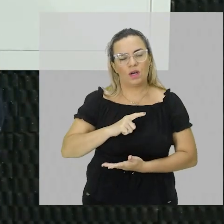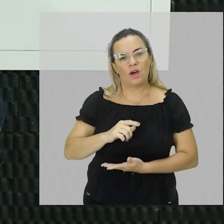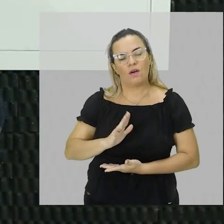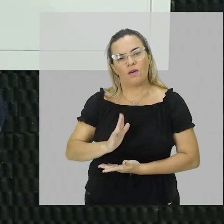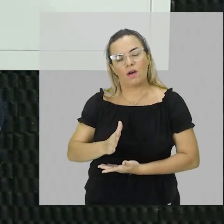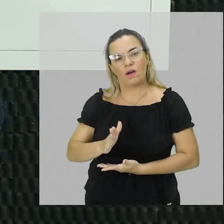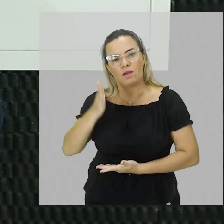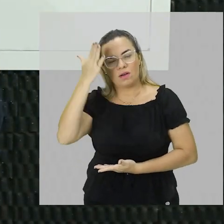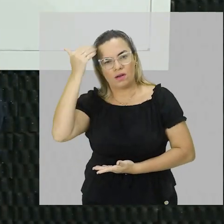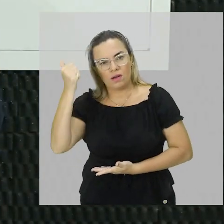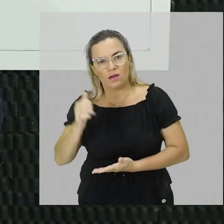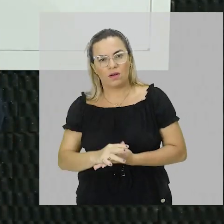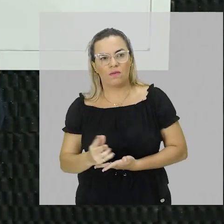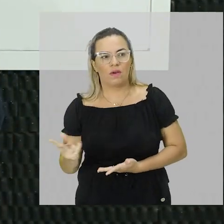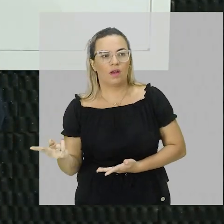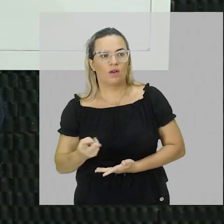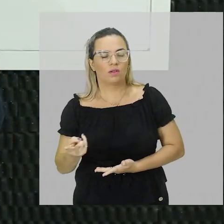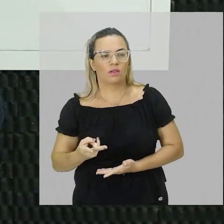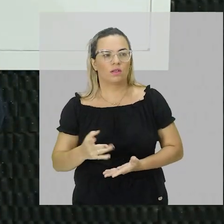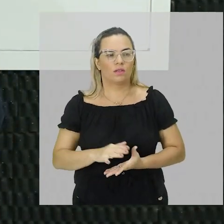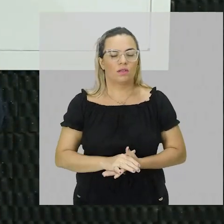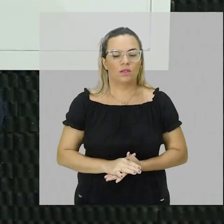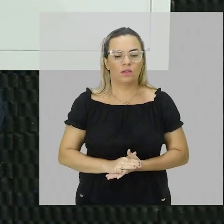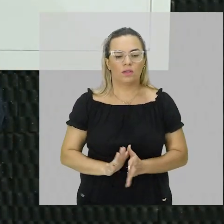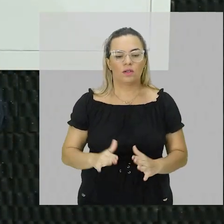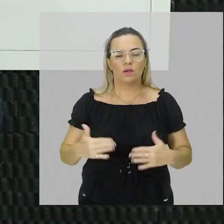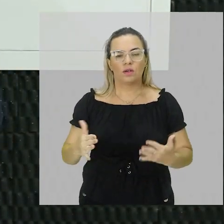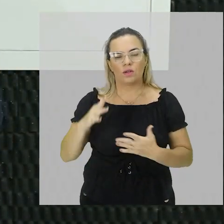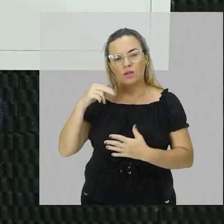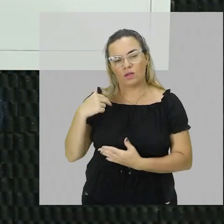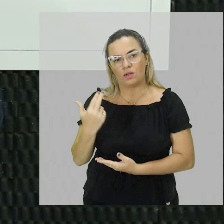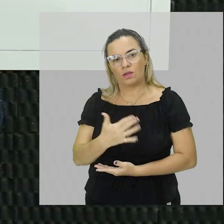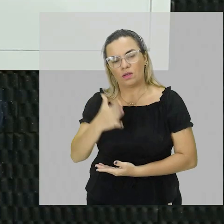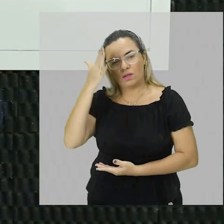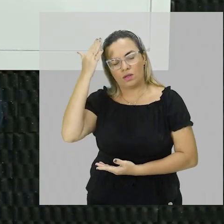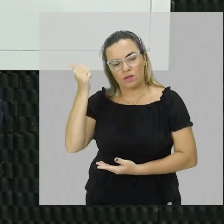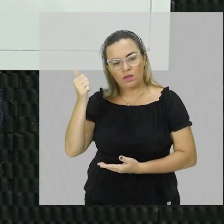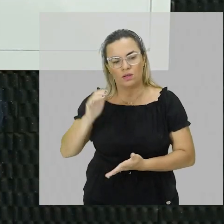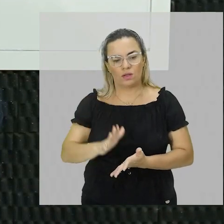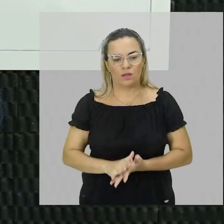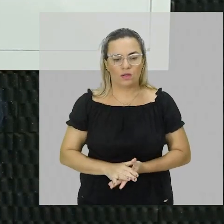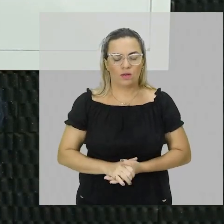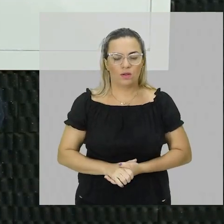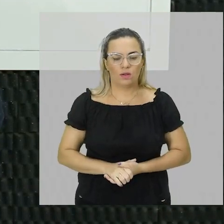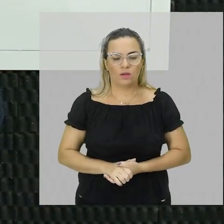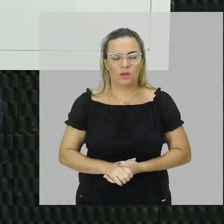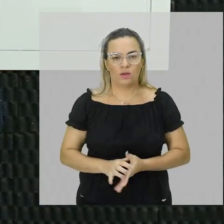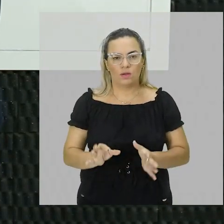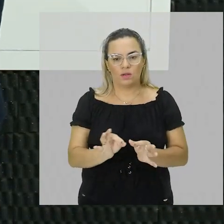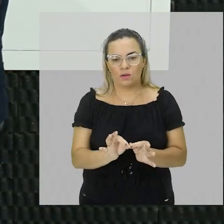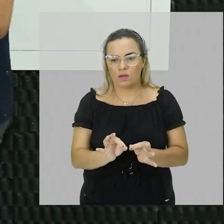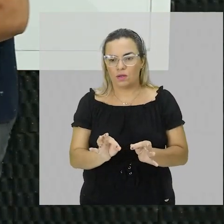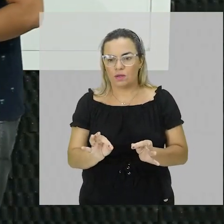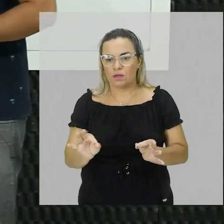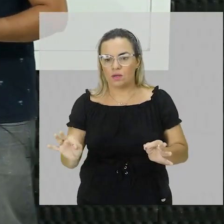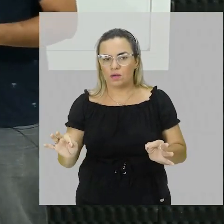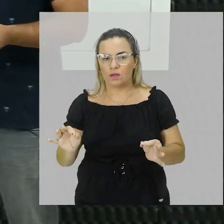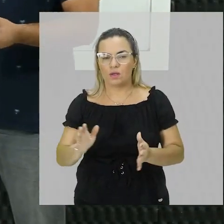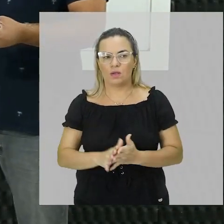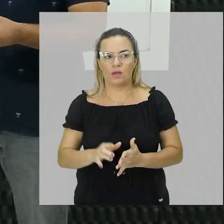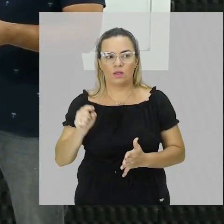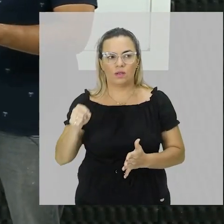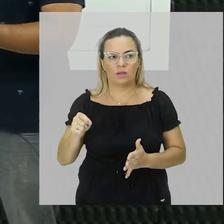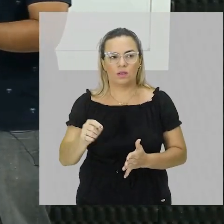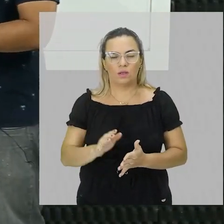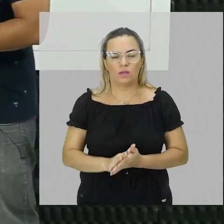velocidade, nós sabemos que vai ser o espaço percorrido sobre o tempo. Só